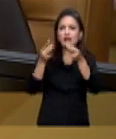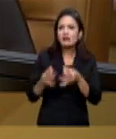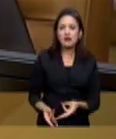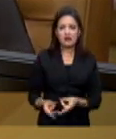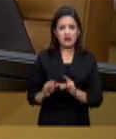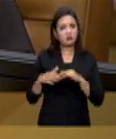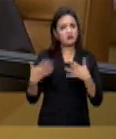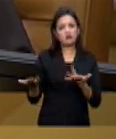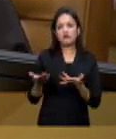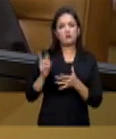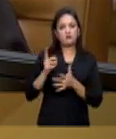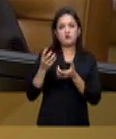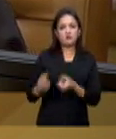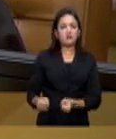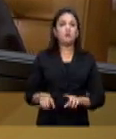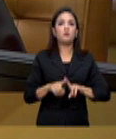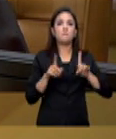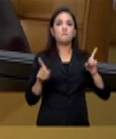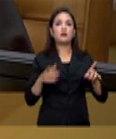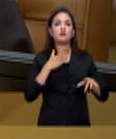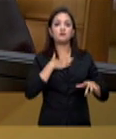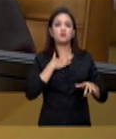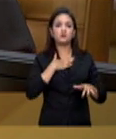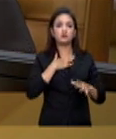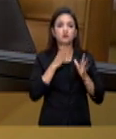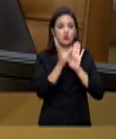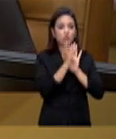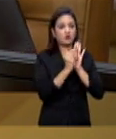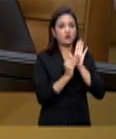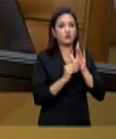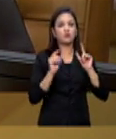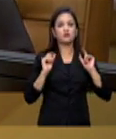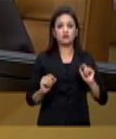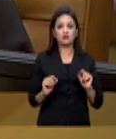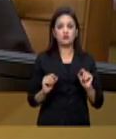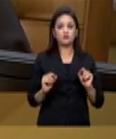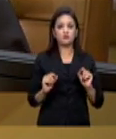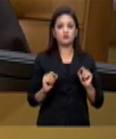mérito, meu voto também é no sentido de, quanto à parte conhecida,